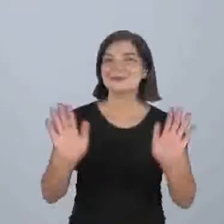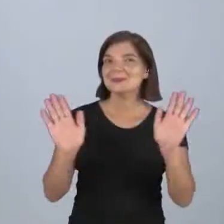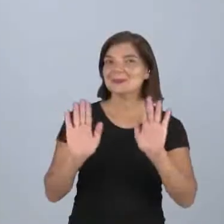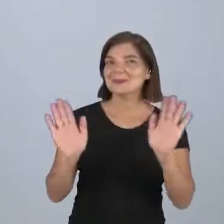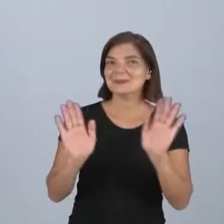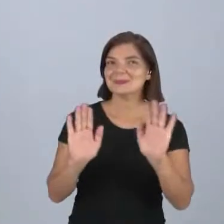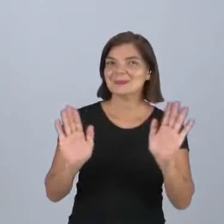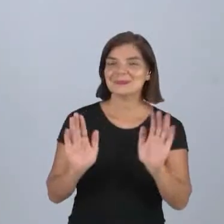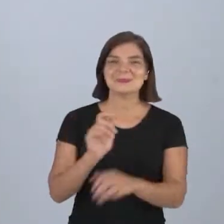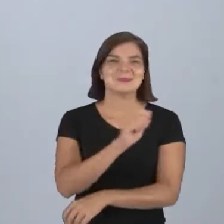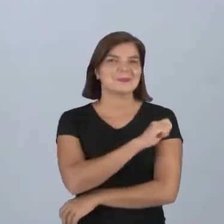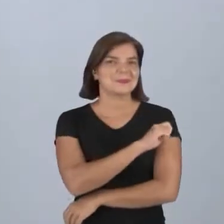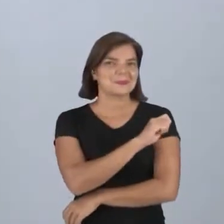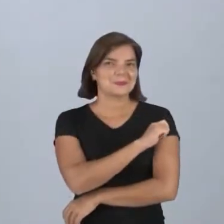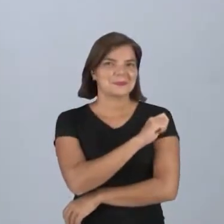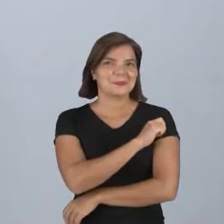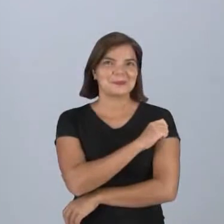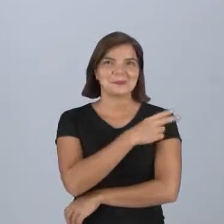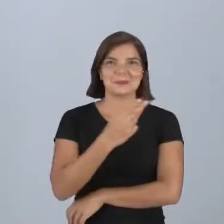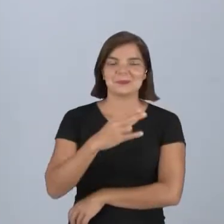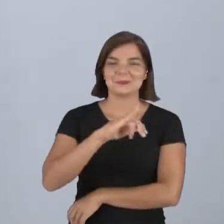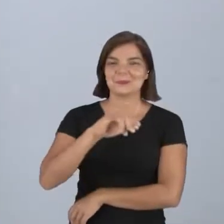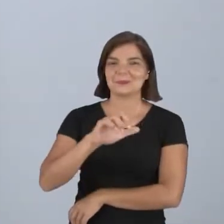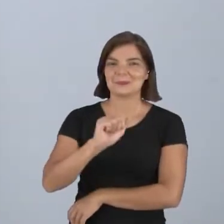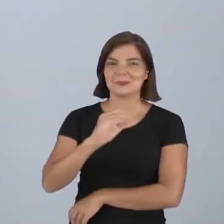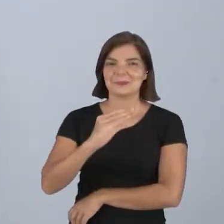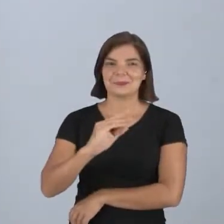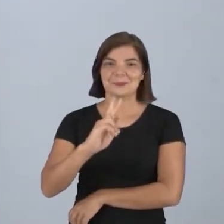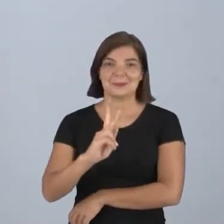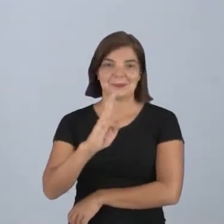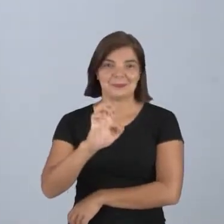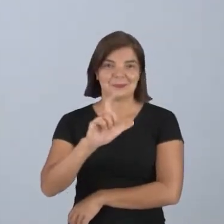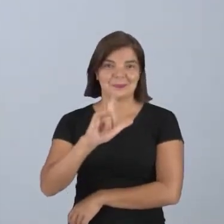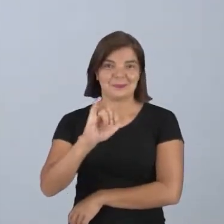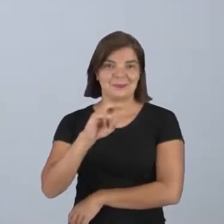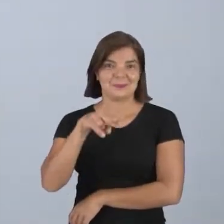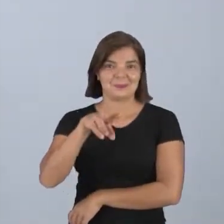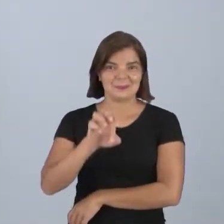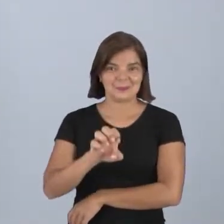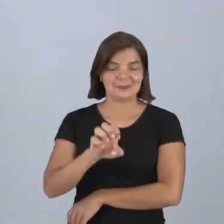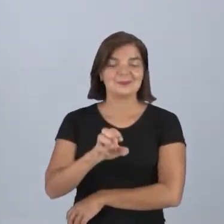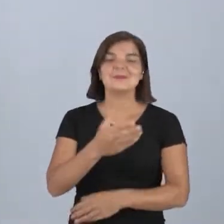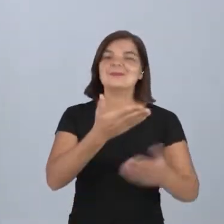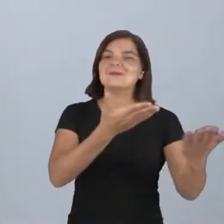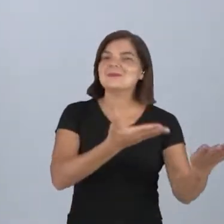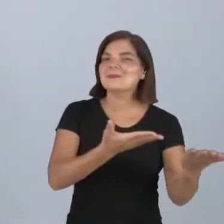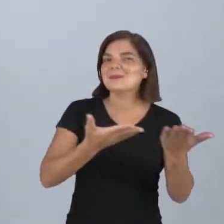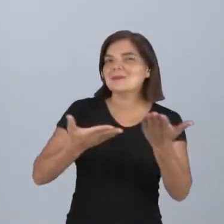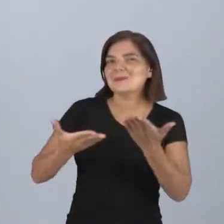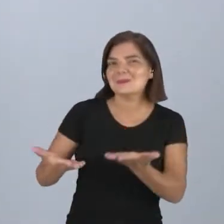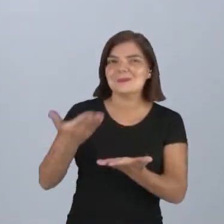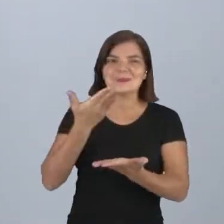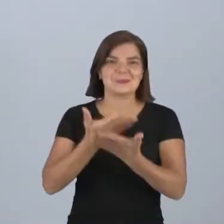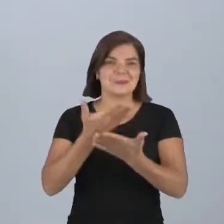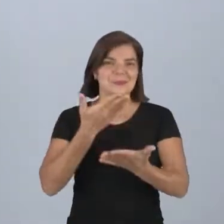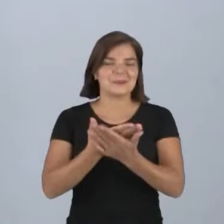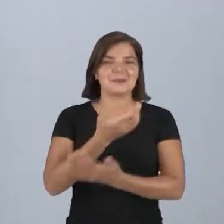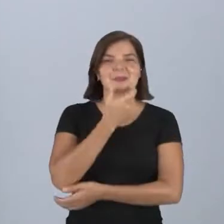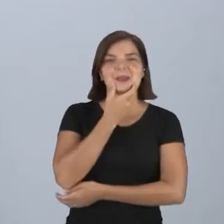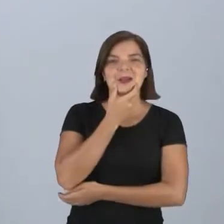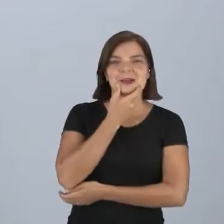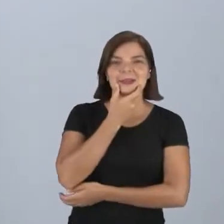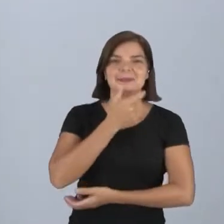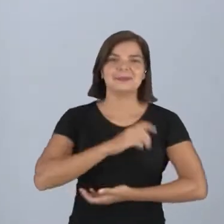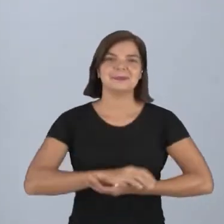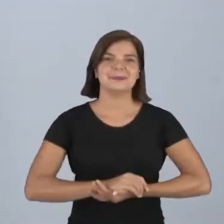Hello guys, my name is Jaqueline and welcome back to our English classes. Olá pessoal, meu nome é Jaqueline e sejam bem-vindos à